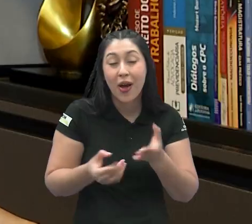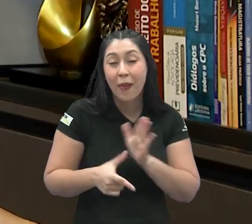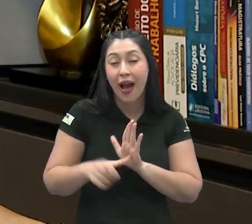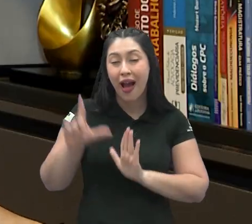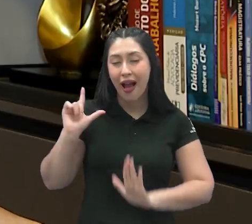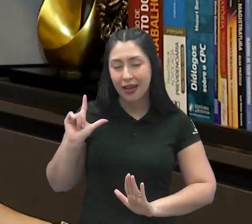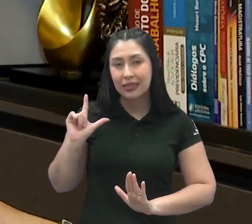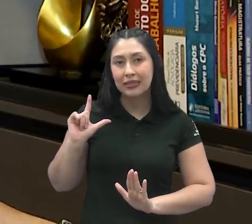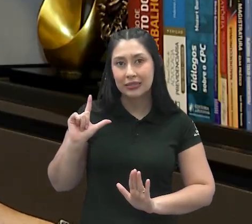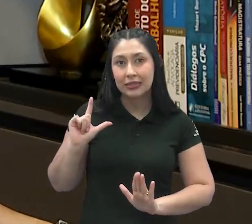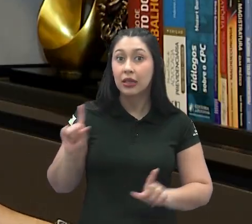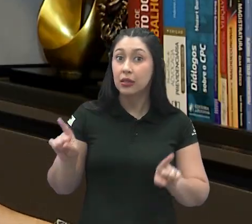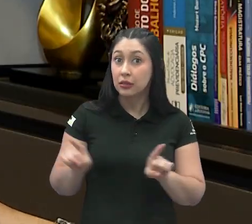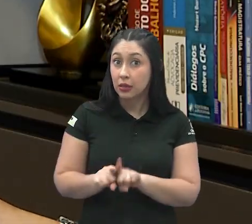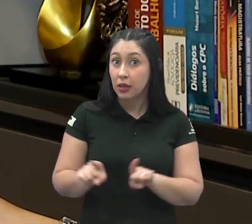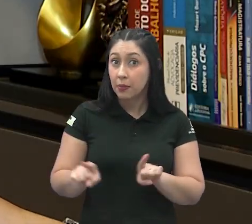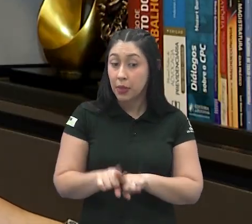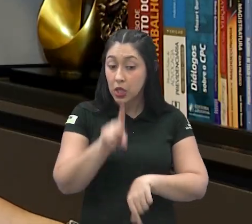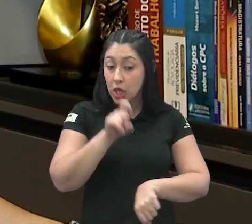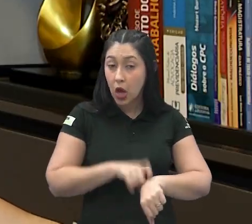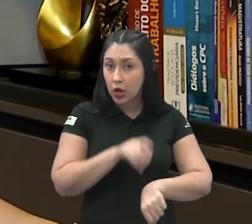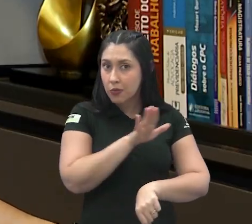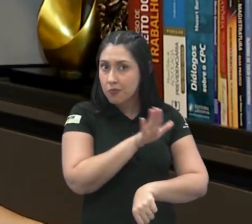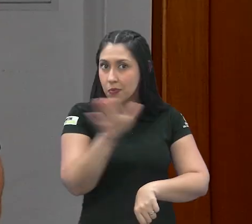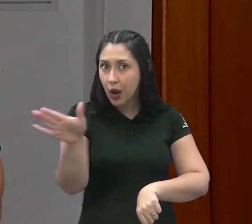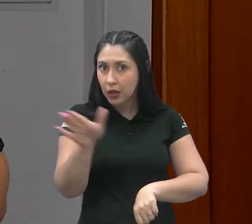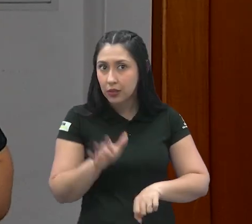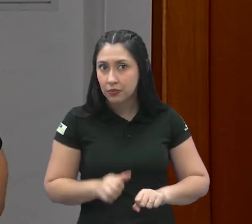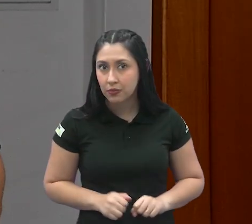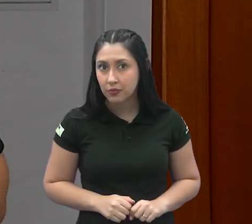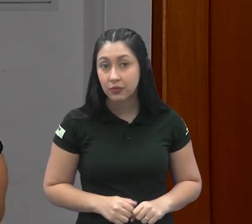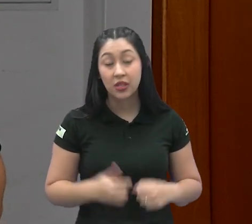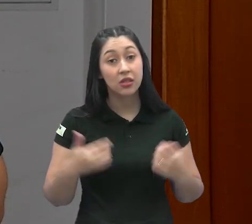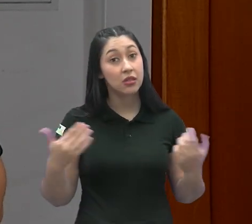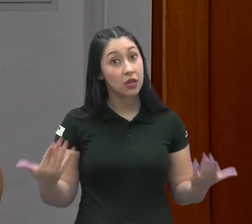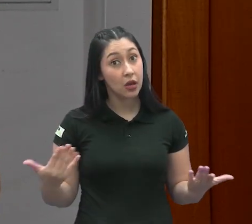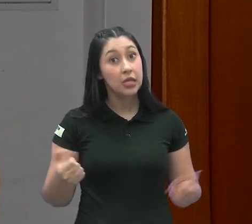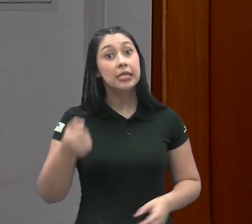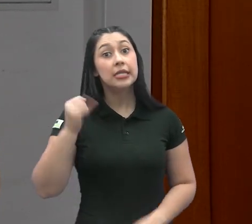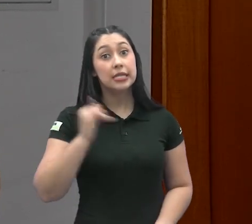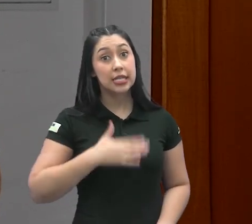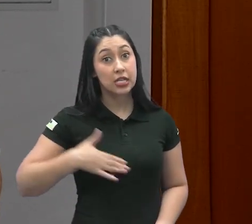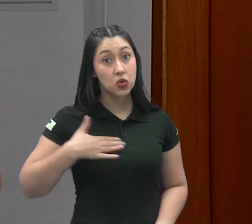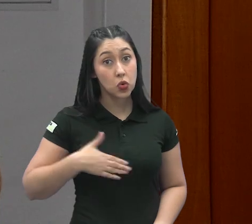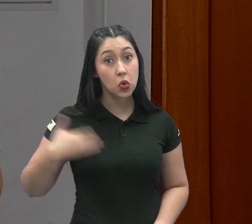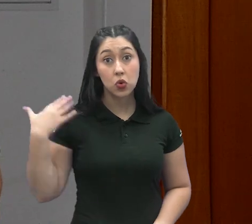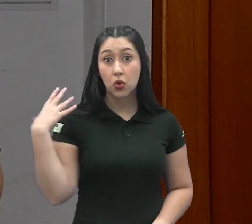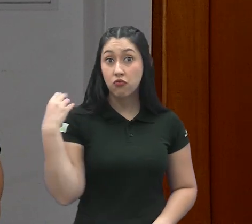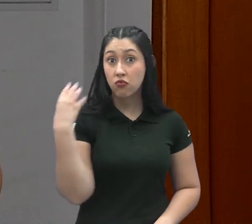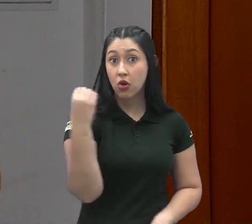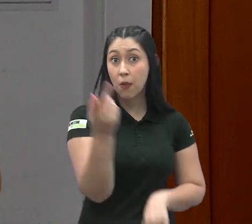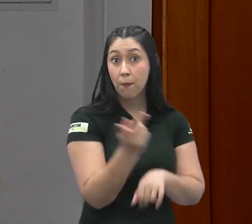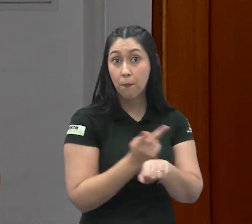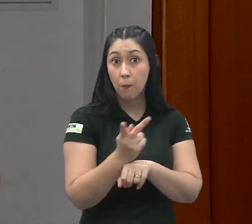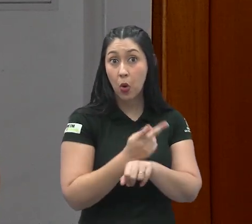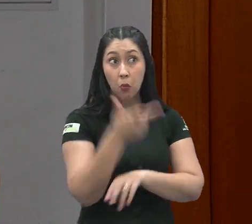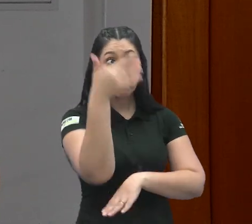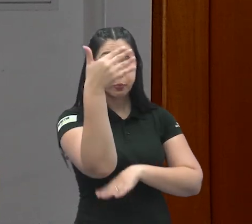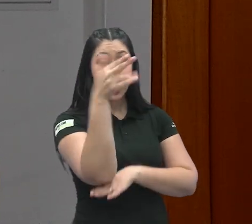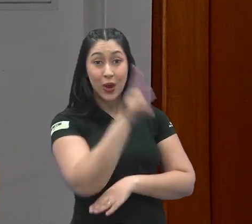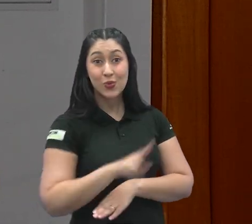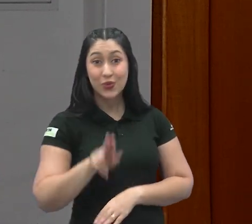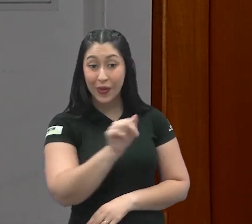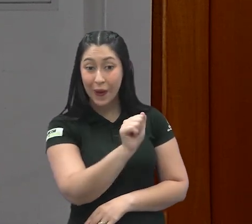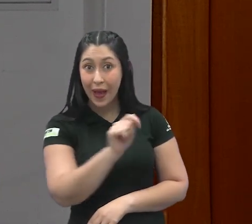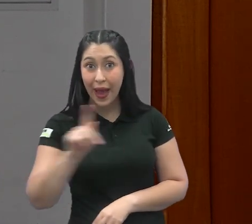ao consumidor. E a mesma situação para o check-out. No entanto, para quem gosta de viajar e procurar hospedagens por